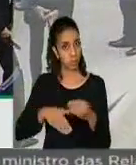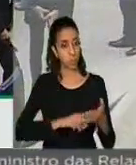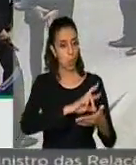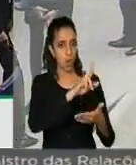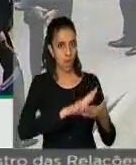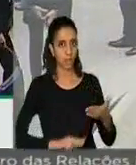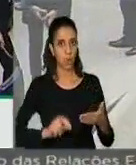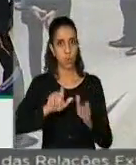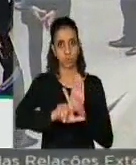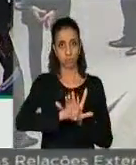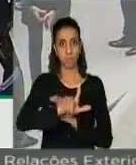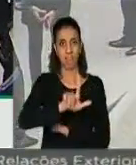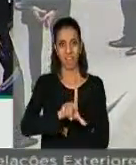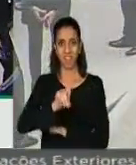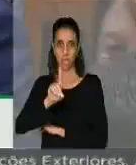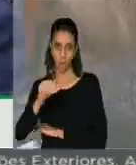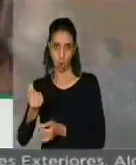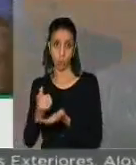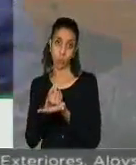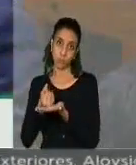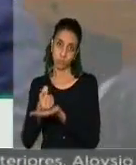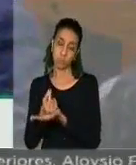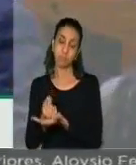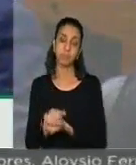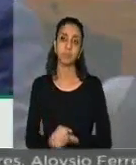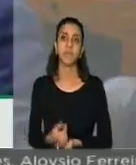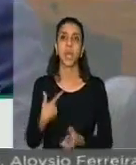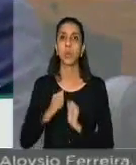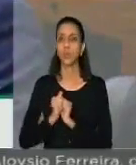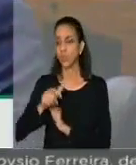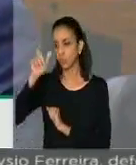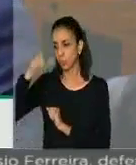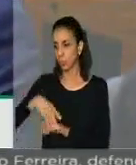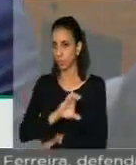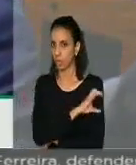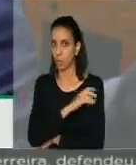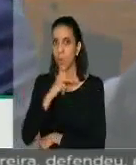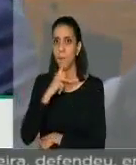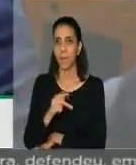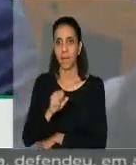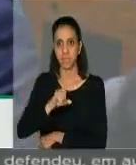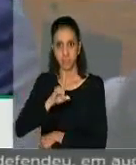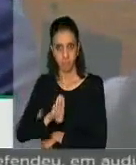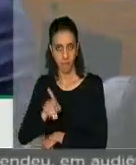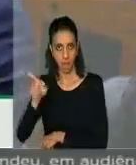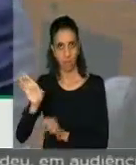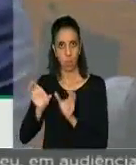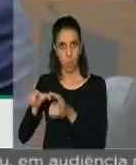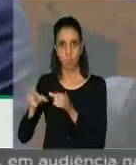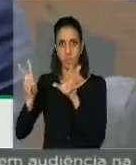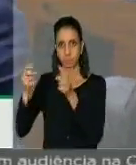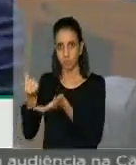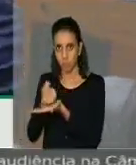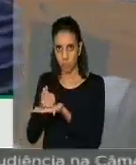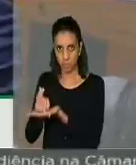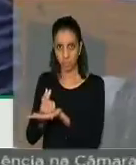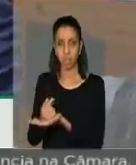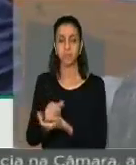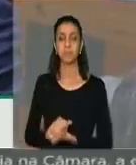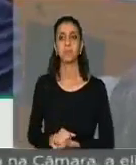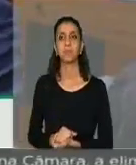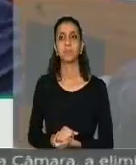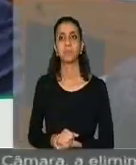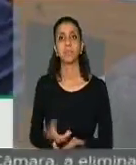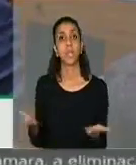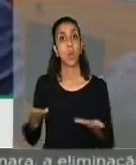da LDO, Lei de Diretriz Orçamentária. Eu, como coordenador da bancada do PSDB na Comissão de Orçamento, estou acompanhando isso.